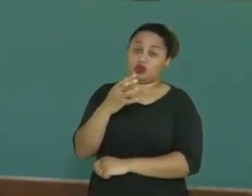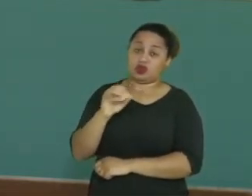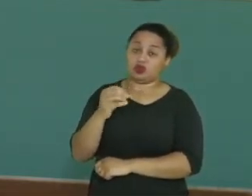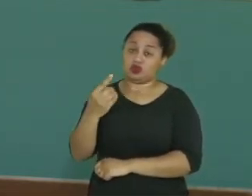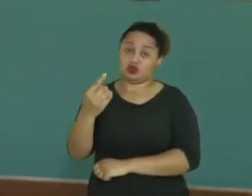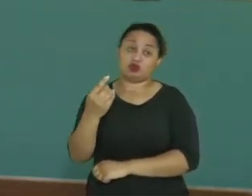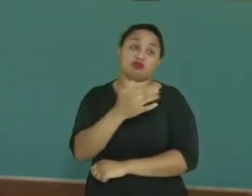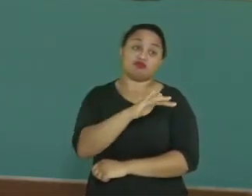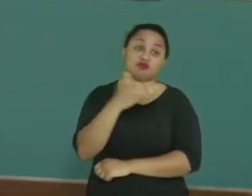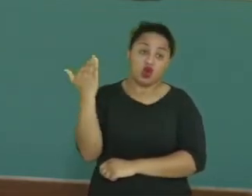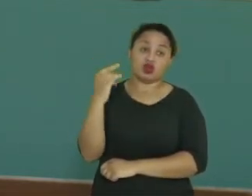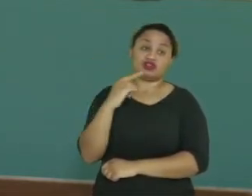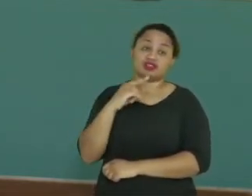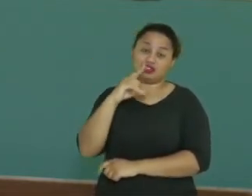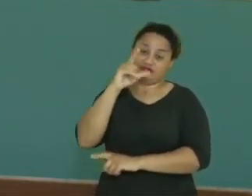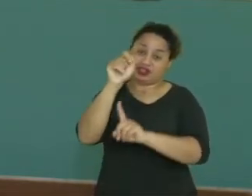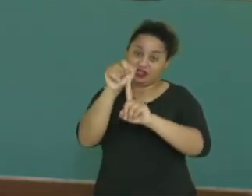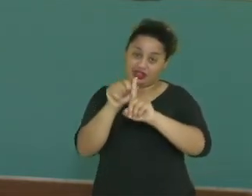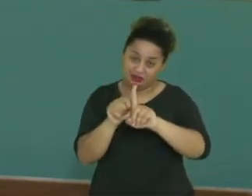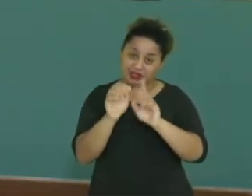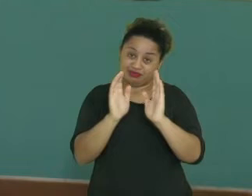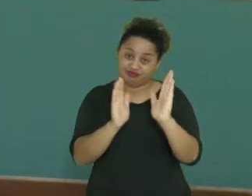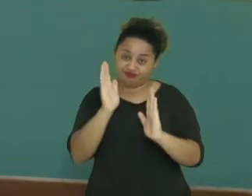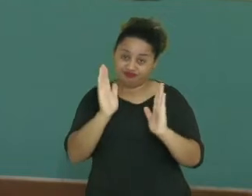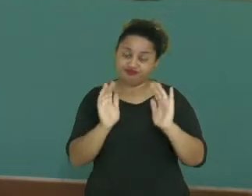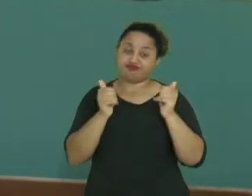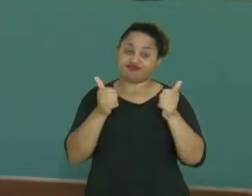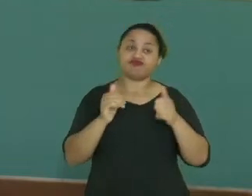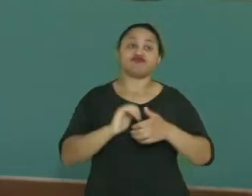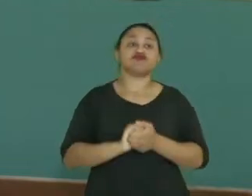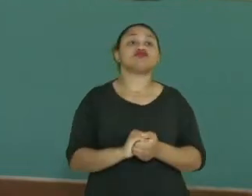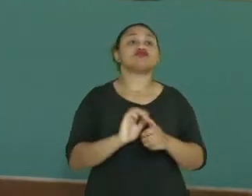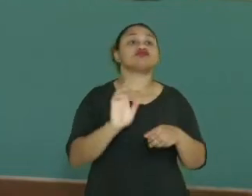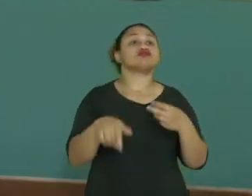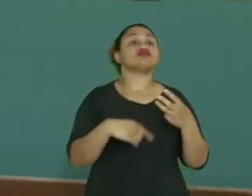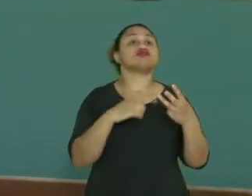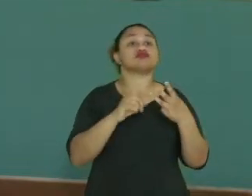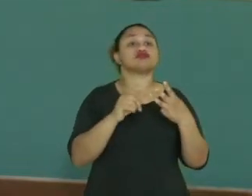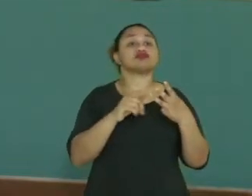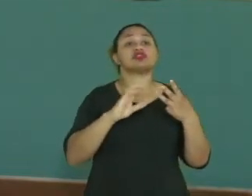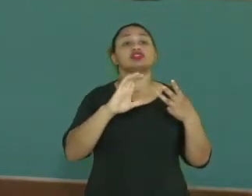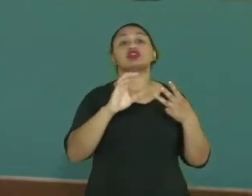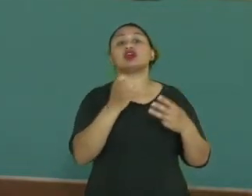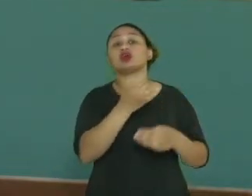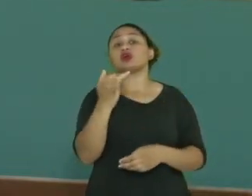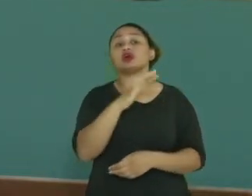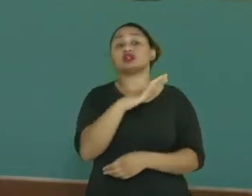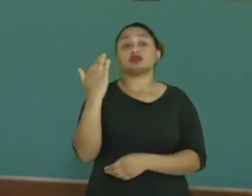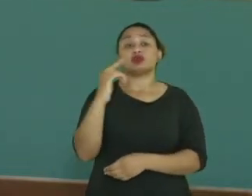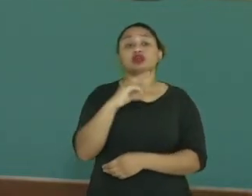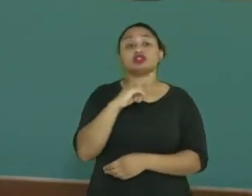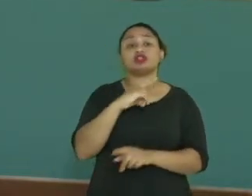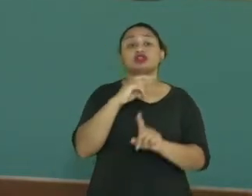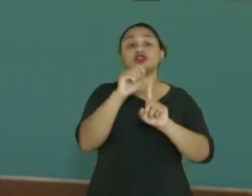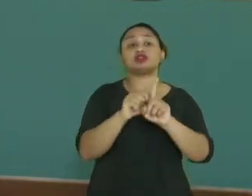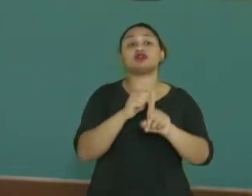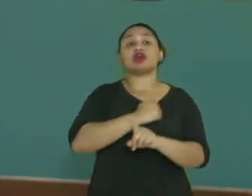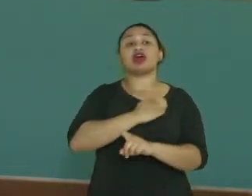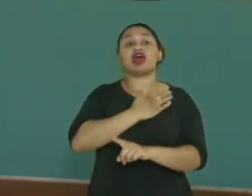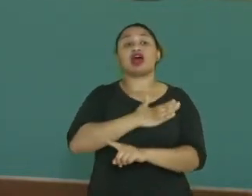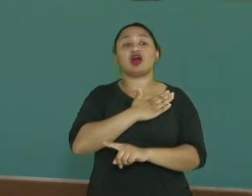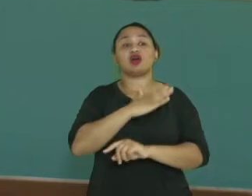82.401 mortes ali naquele mês, né? Então, a C, quantas mortes houveram em agosto